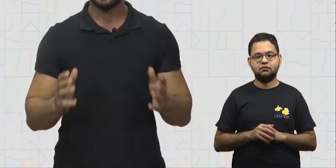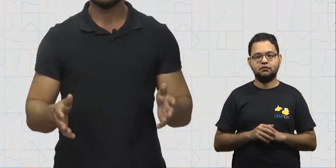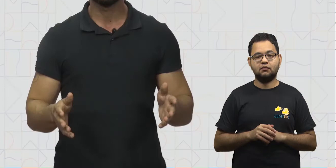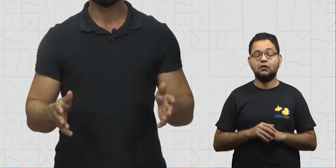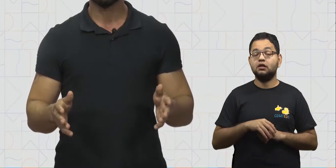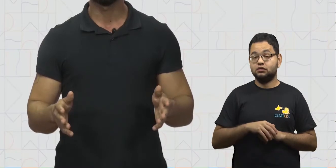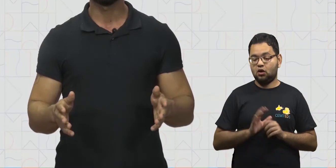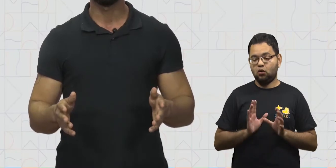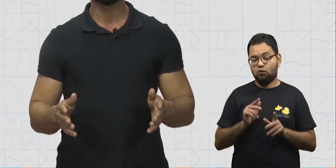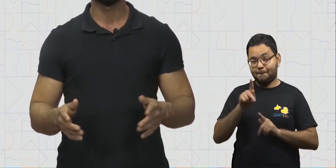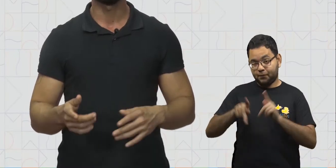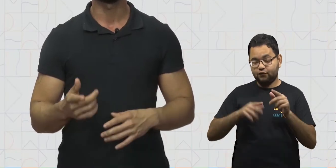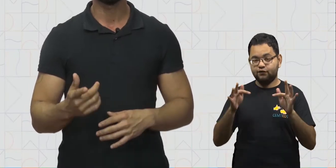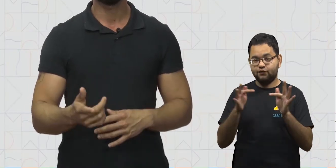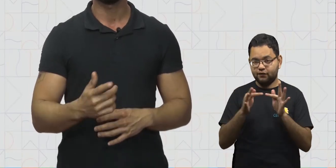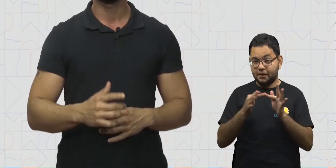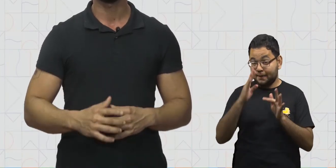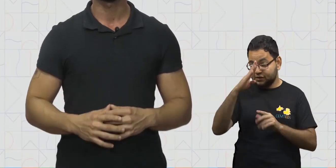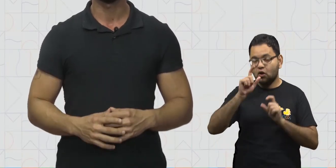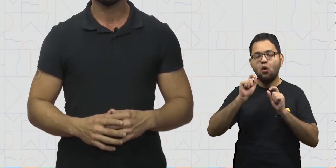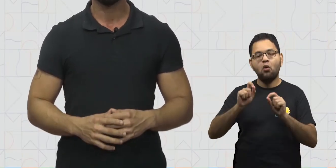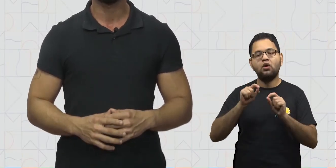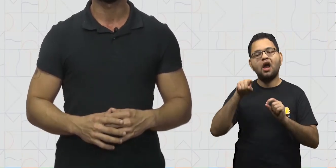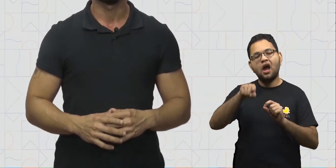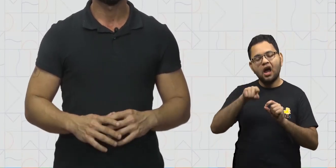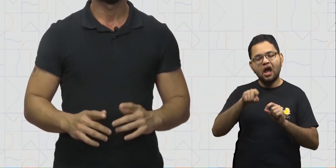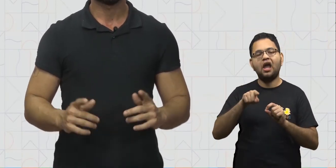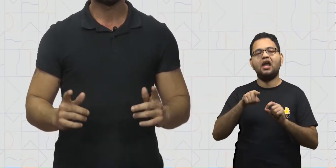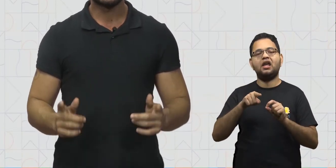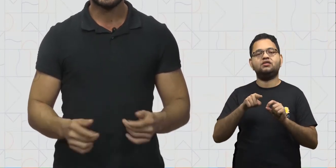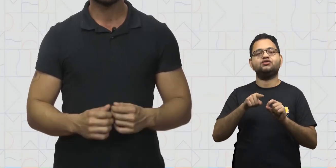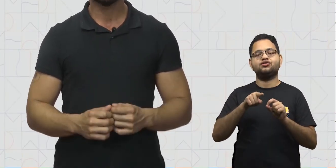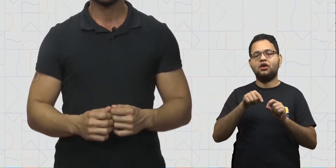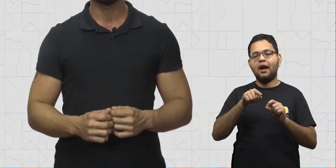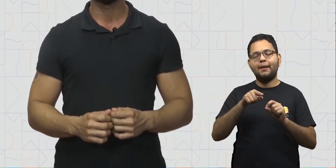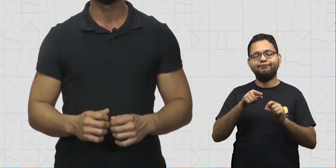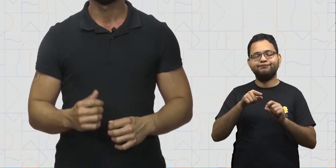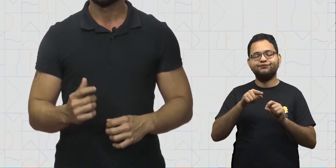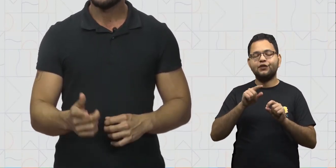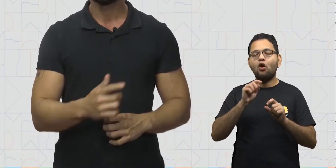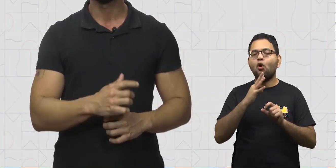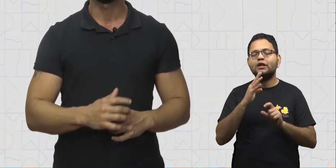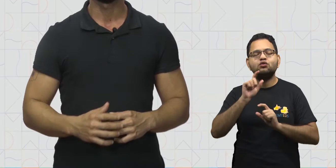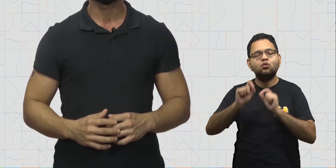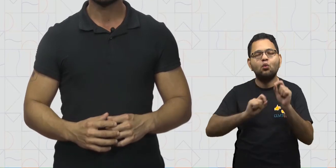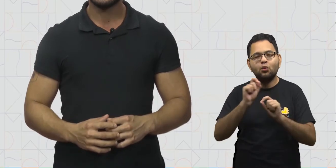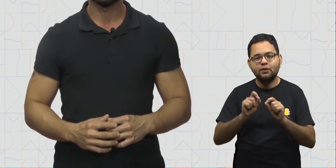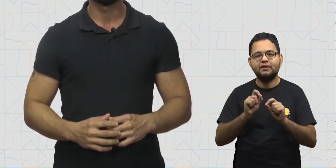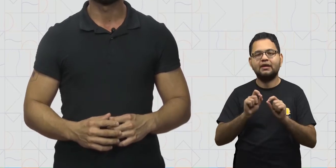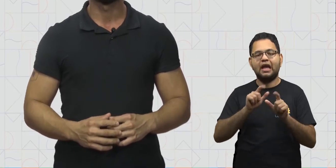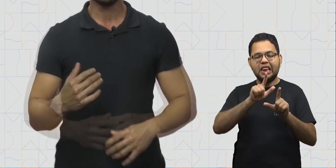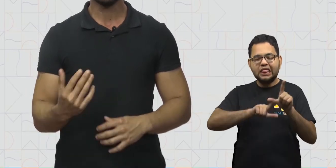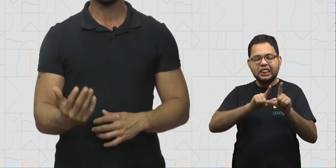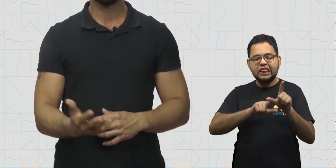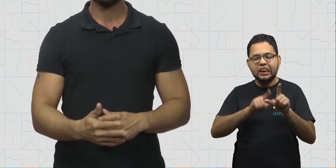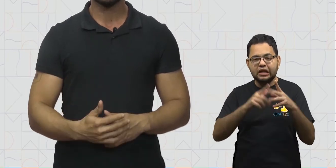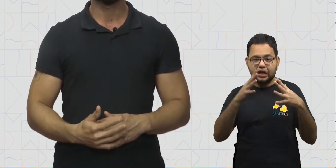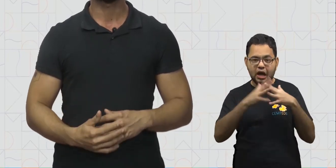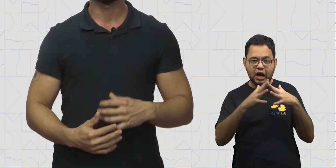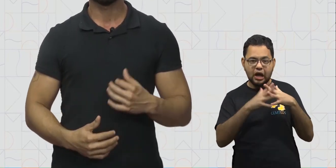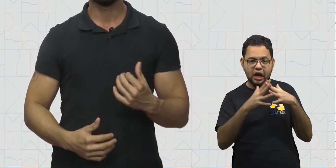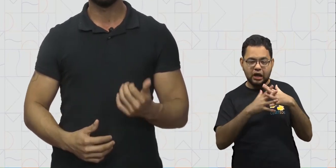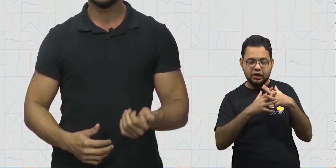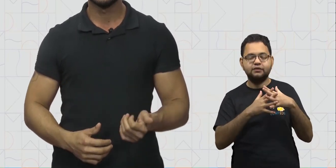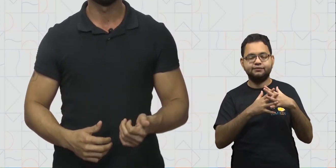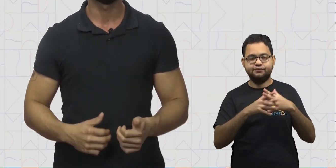civilizações. Sua principal contribuição foi o desenvolvimento do alfabeto, mas sem as vogais. Essas são letras gregas. Esses